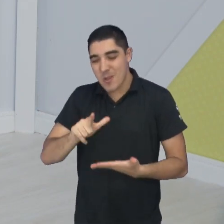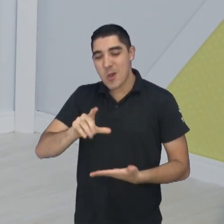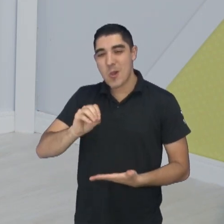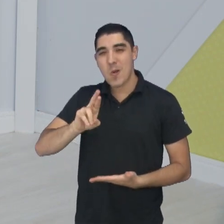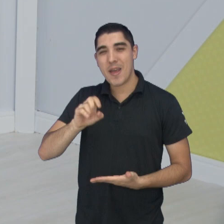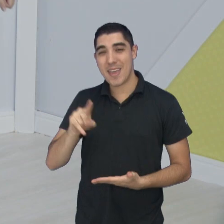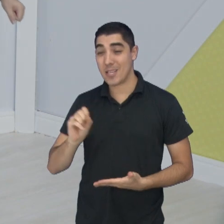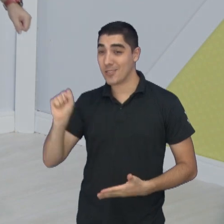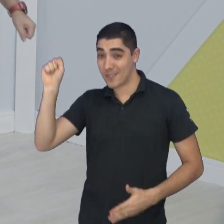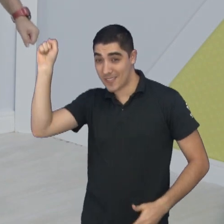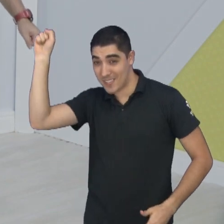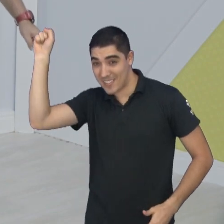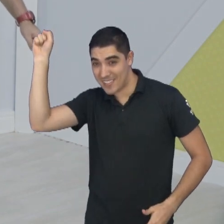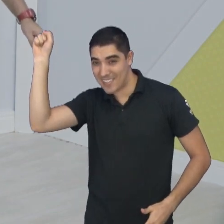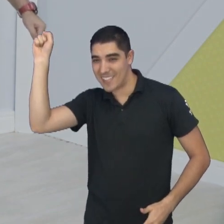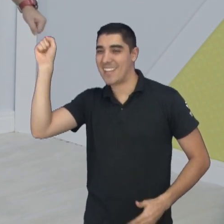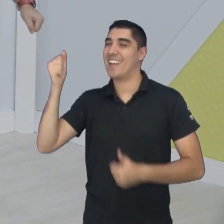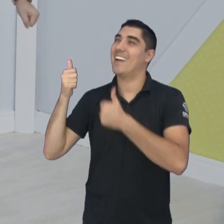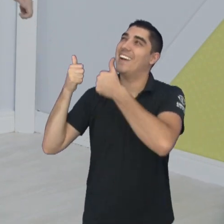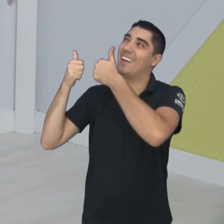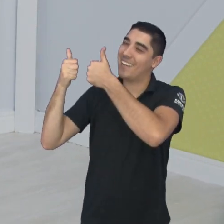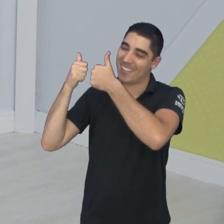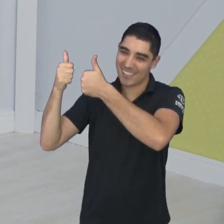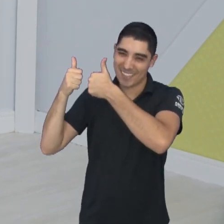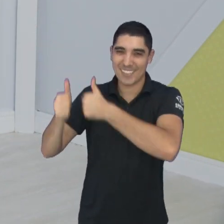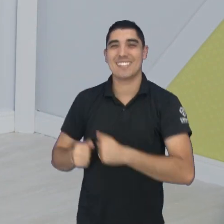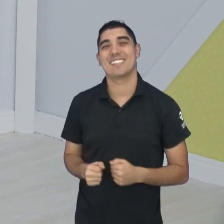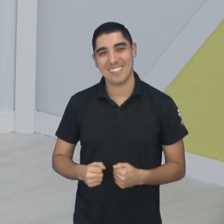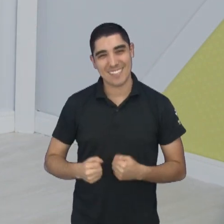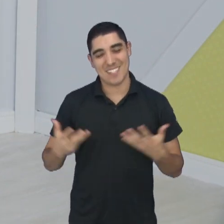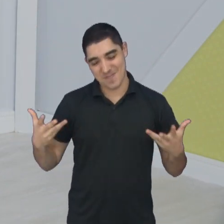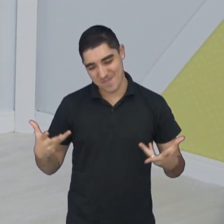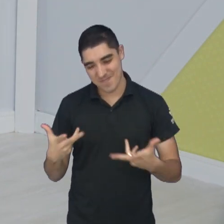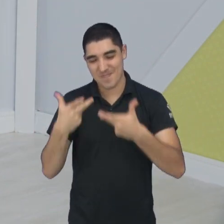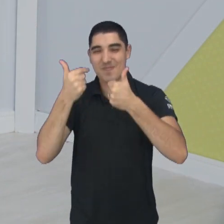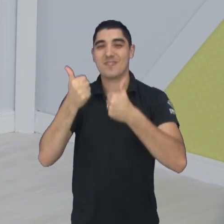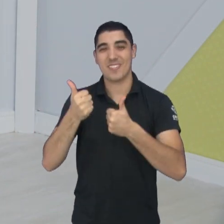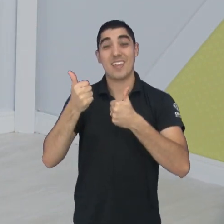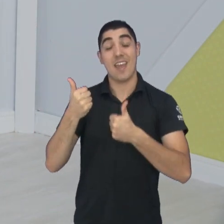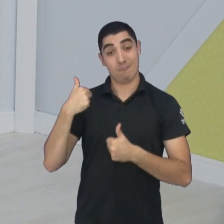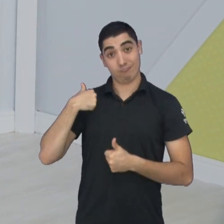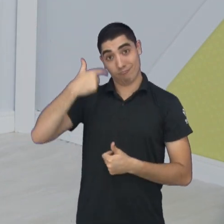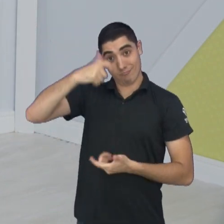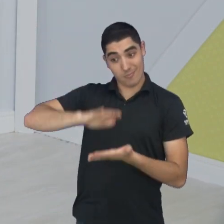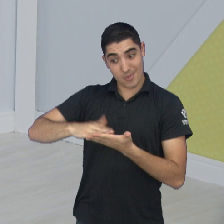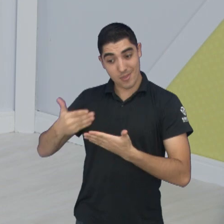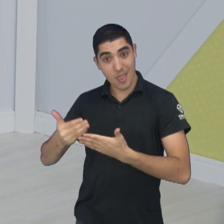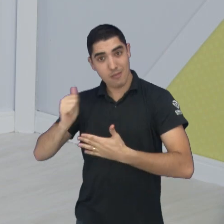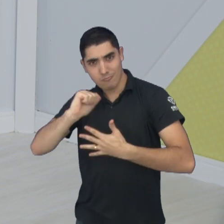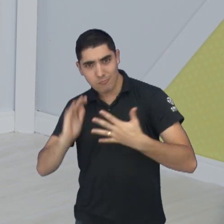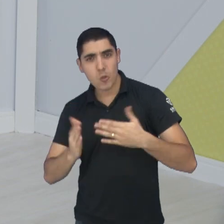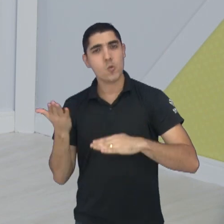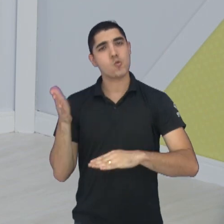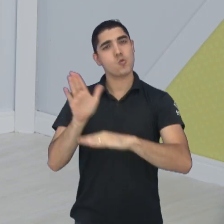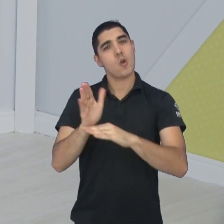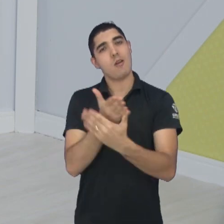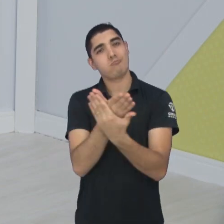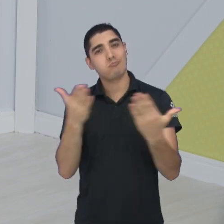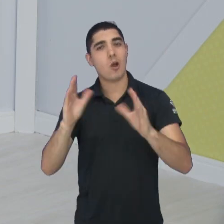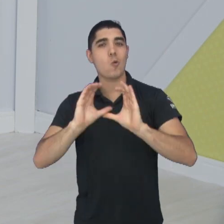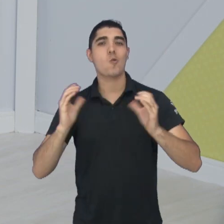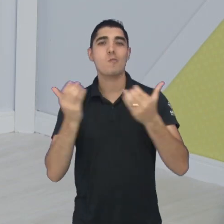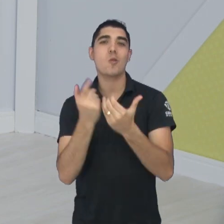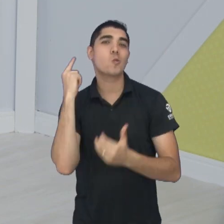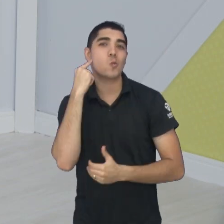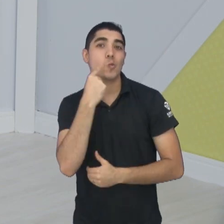Lorenzo tá com a gente. Luizão, aquele soquinho maroto. Aê, Luizão, gente da melhor qualidade. O Luizão sempre levando a informação para a comunidade